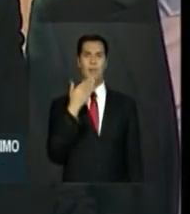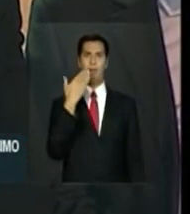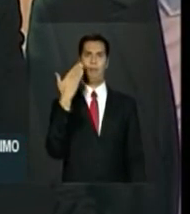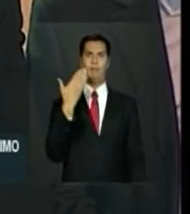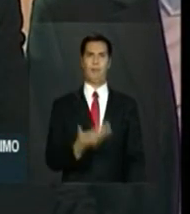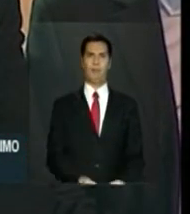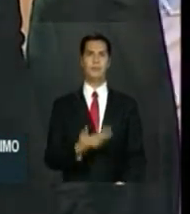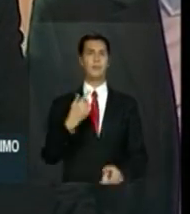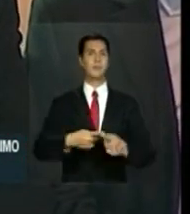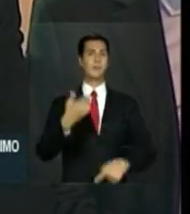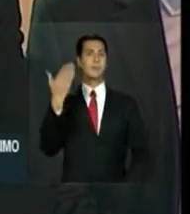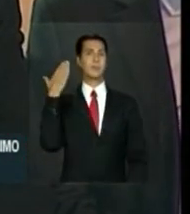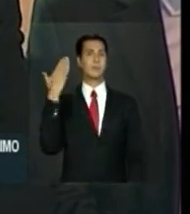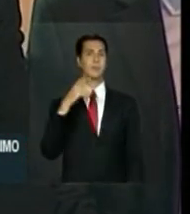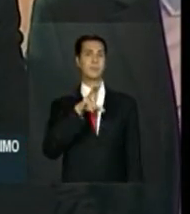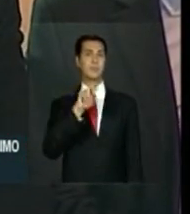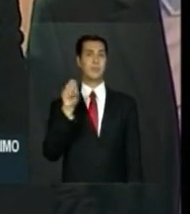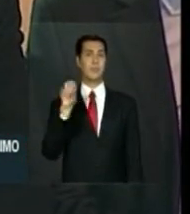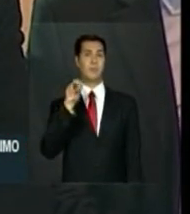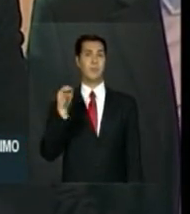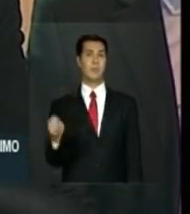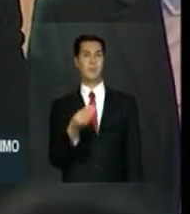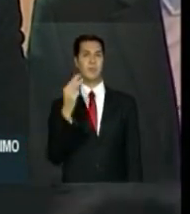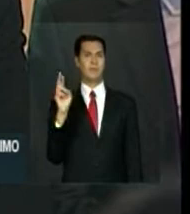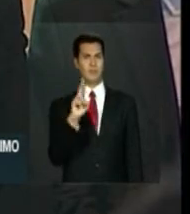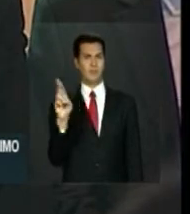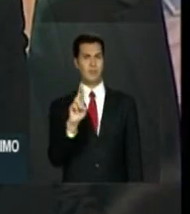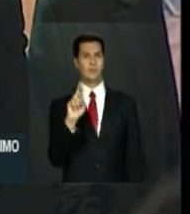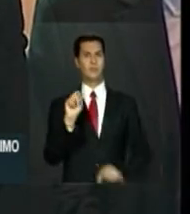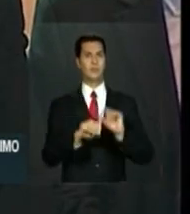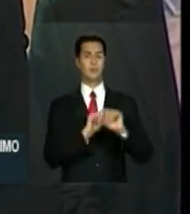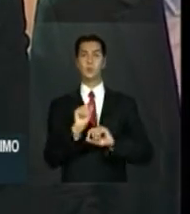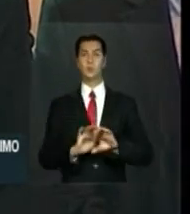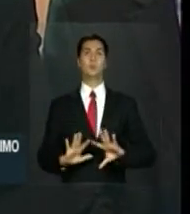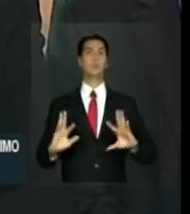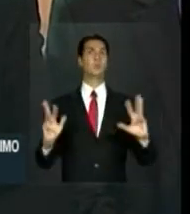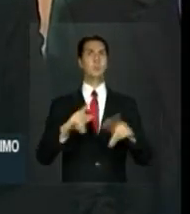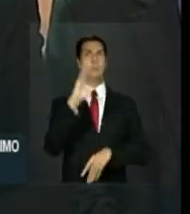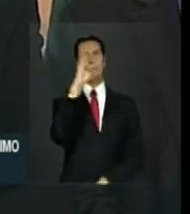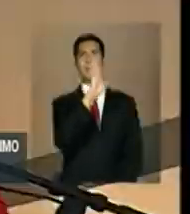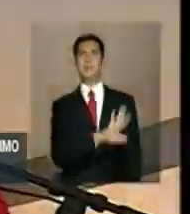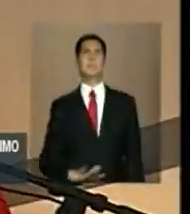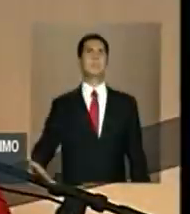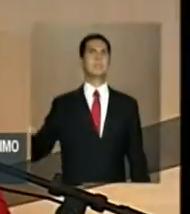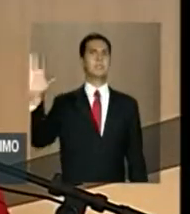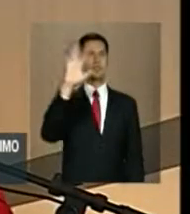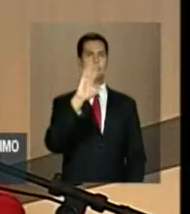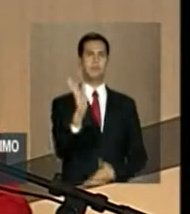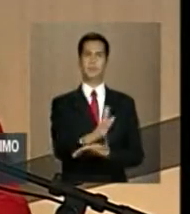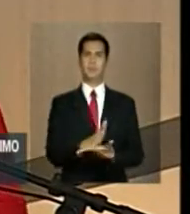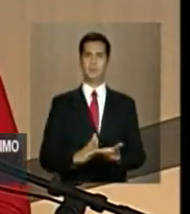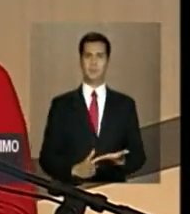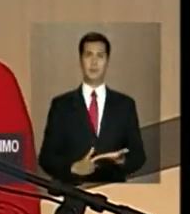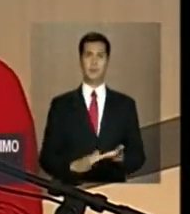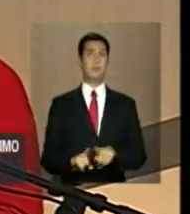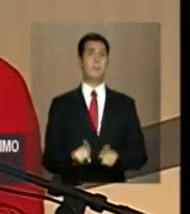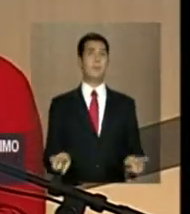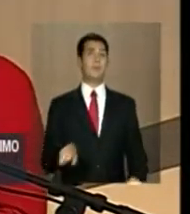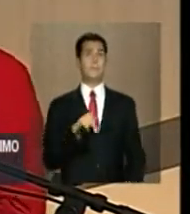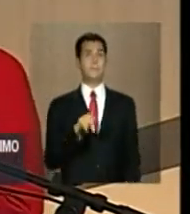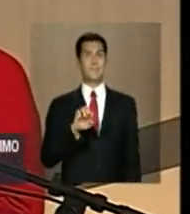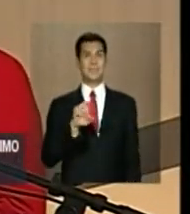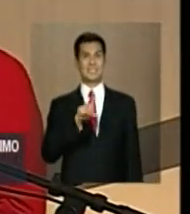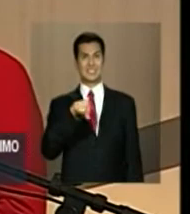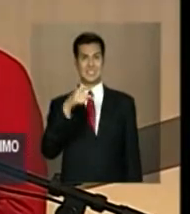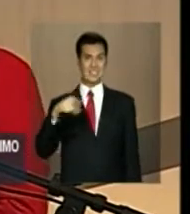era 500 milhões de reais para todo o saneamento do Brasil. E o Pezão, lá em Piraí,